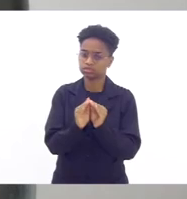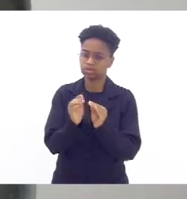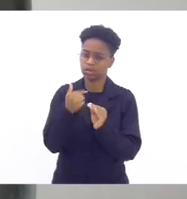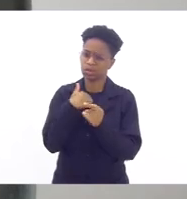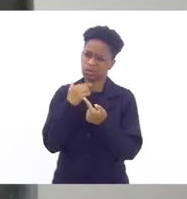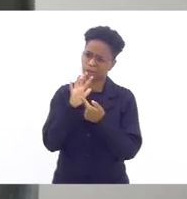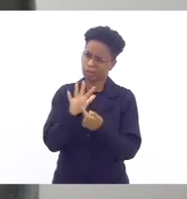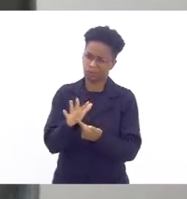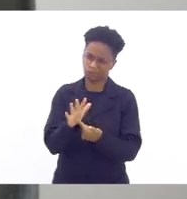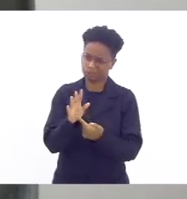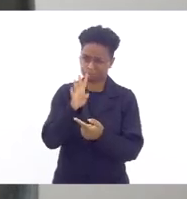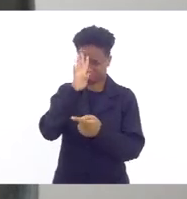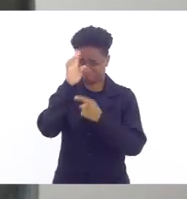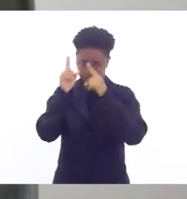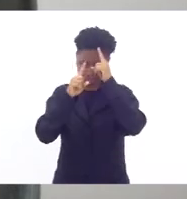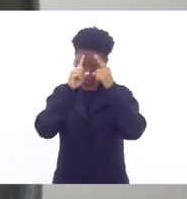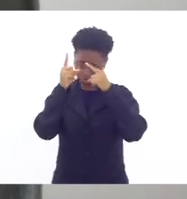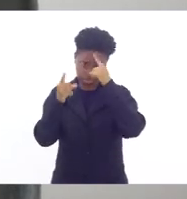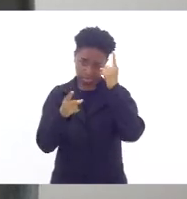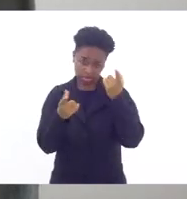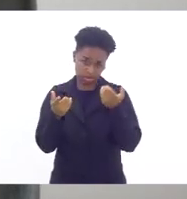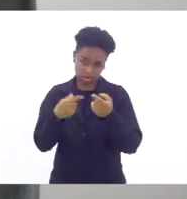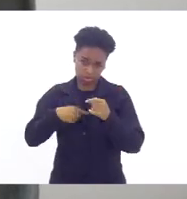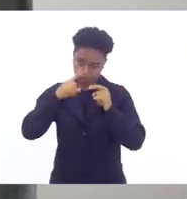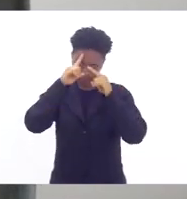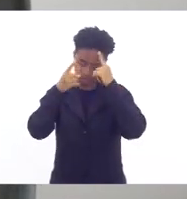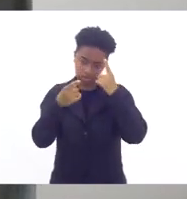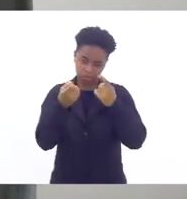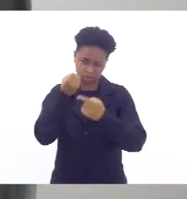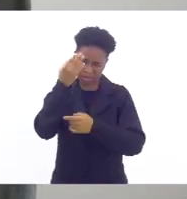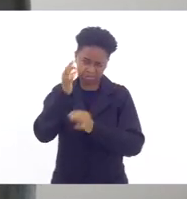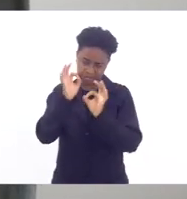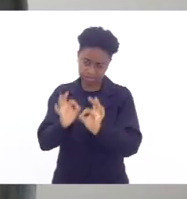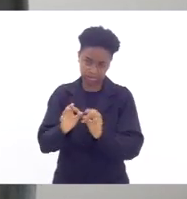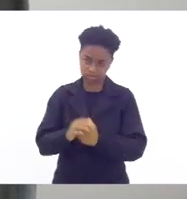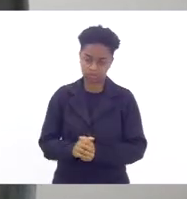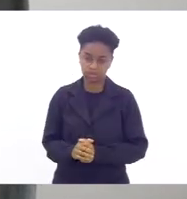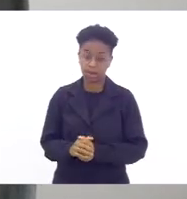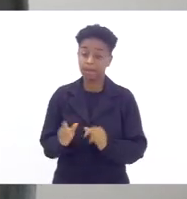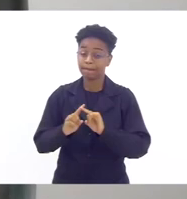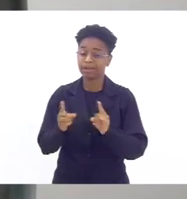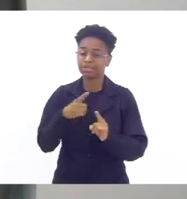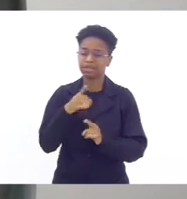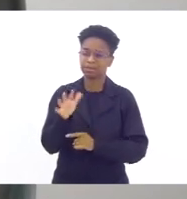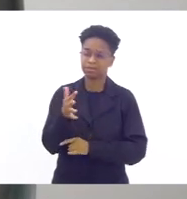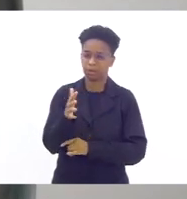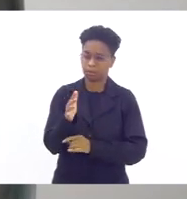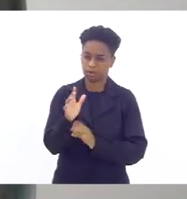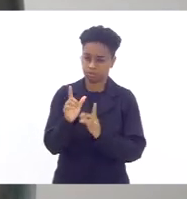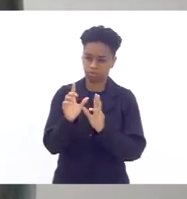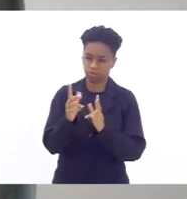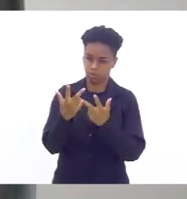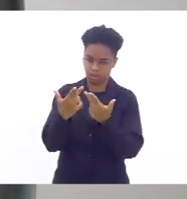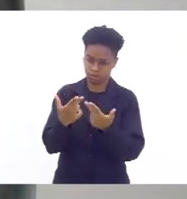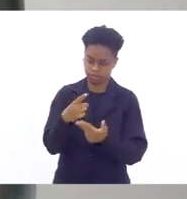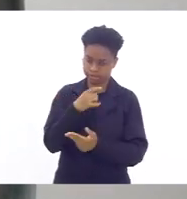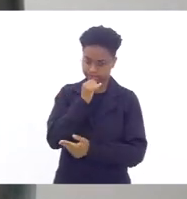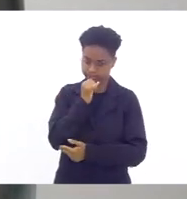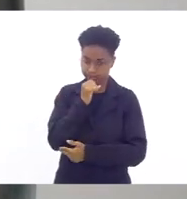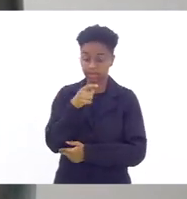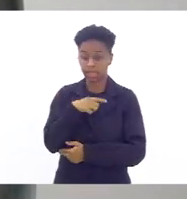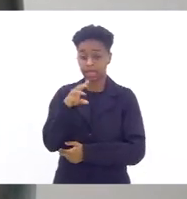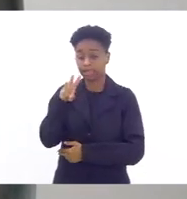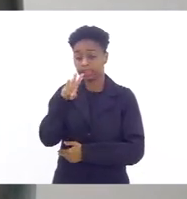dando data mente né dados livres de cabeça que é um data mim era uma coisa do seguinte tipo é de 3000